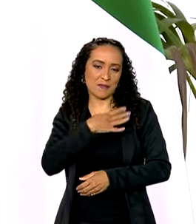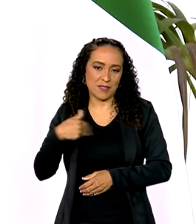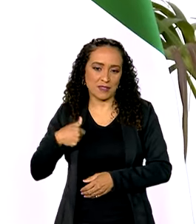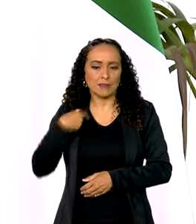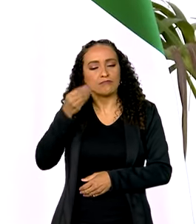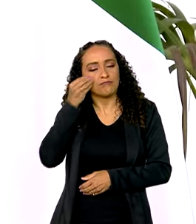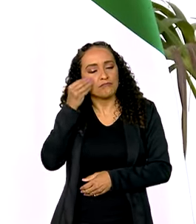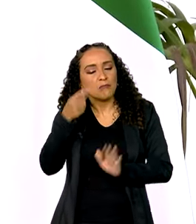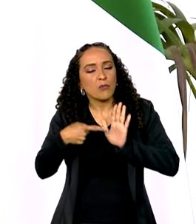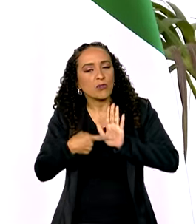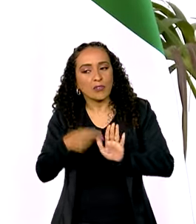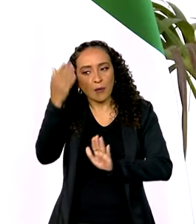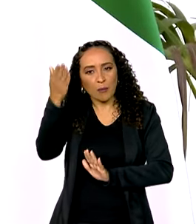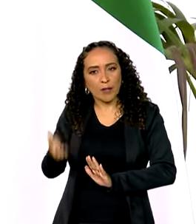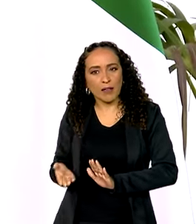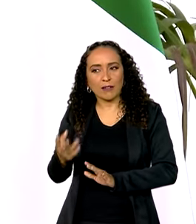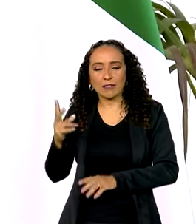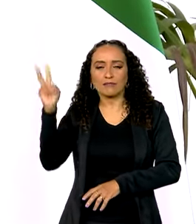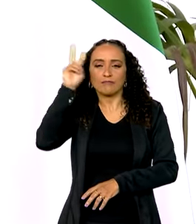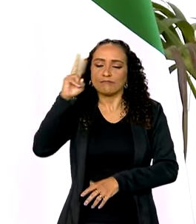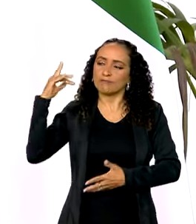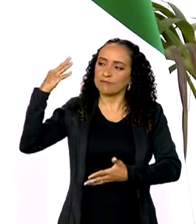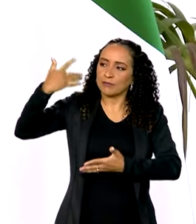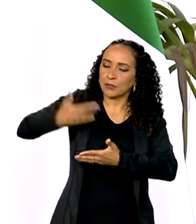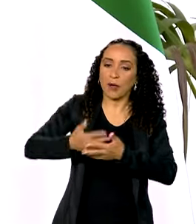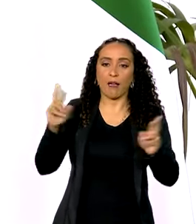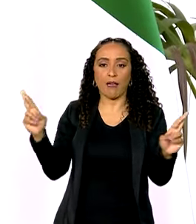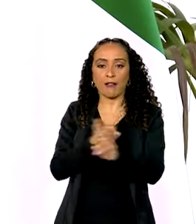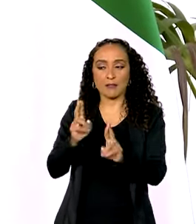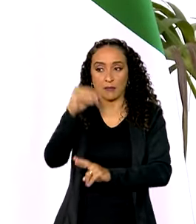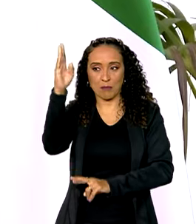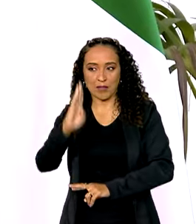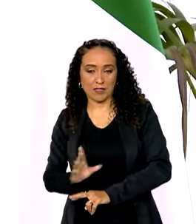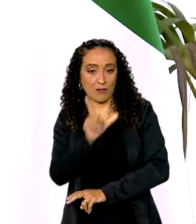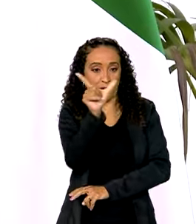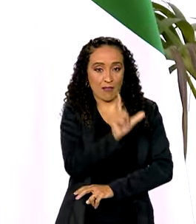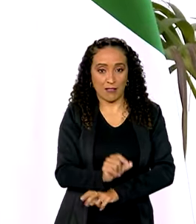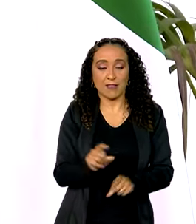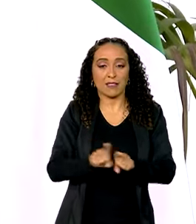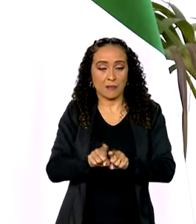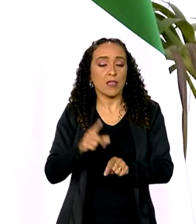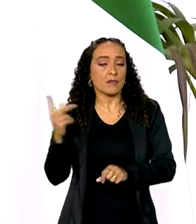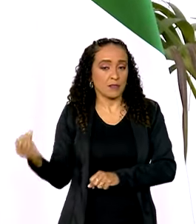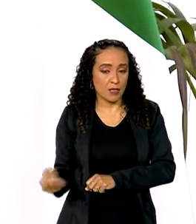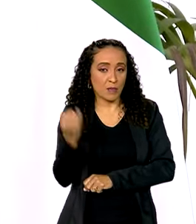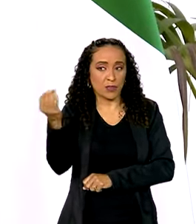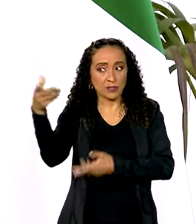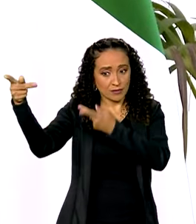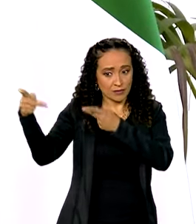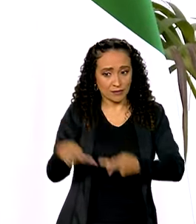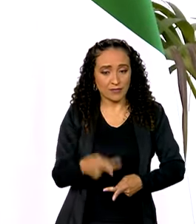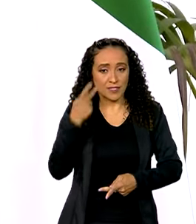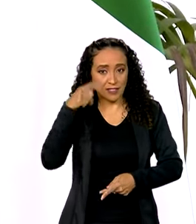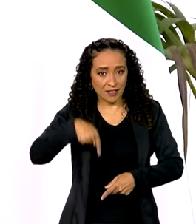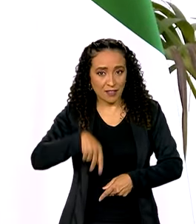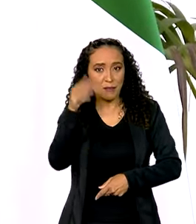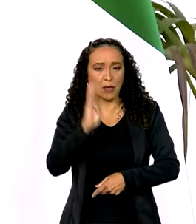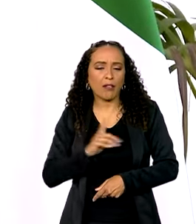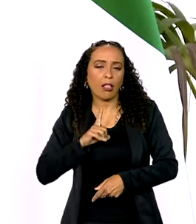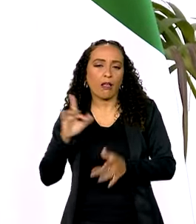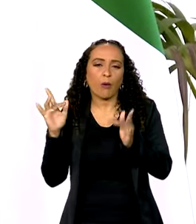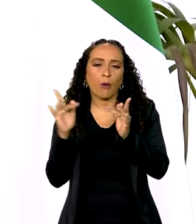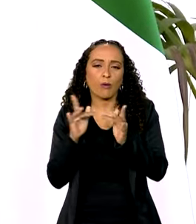tentei mostrar para ela o histórico da relação do Brasil com a Itália e a importância dela visitar o Brasil e ter